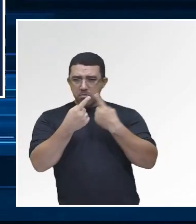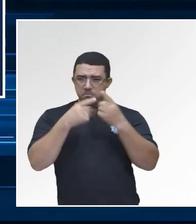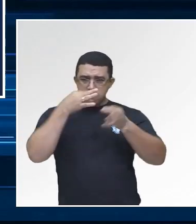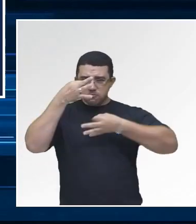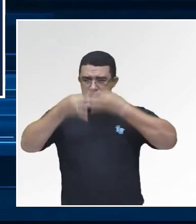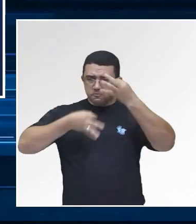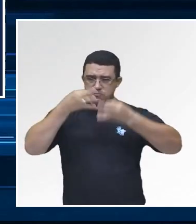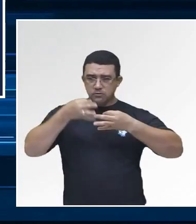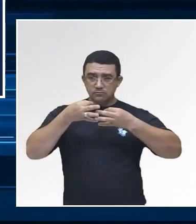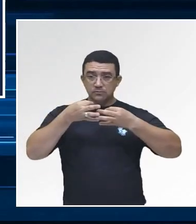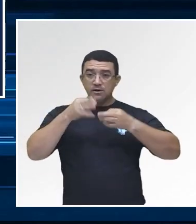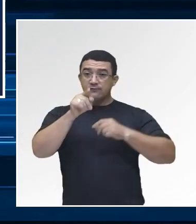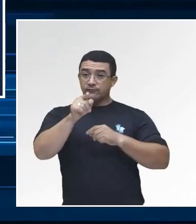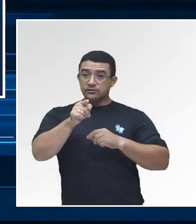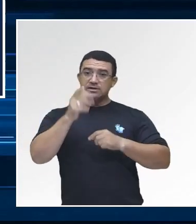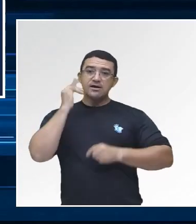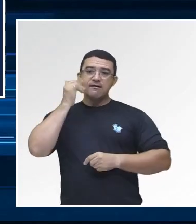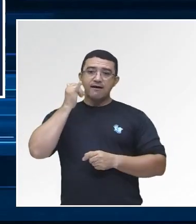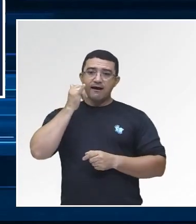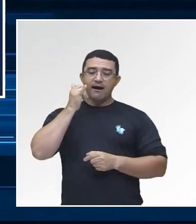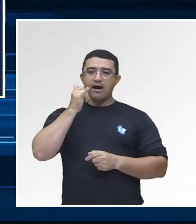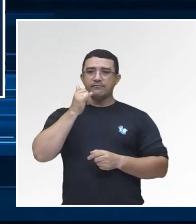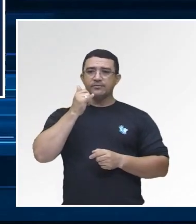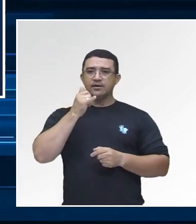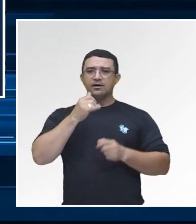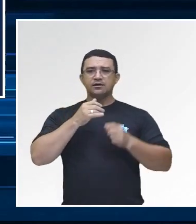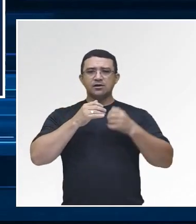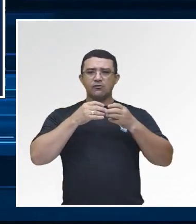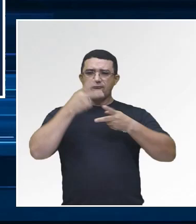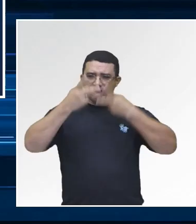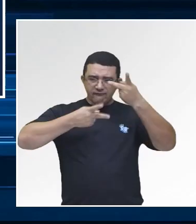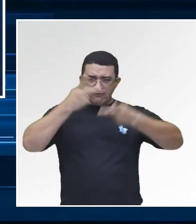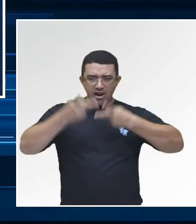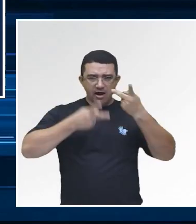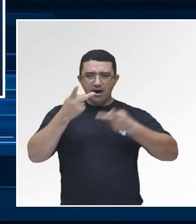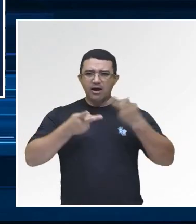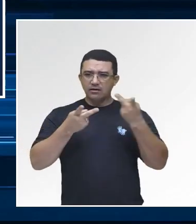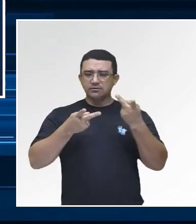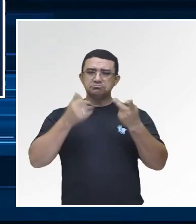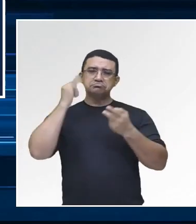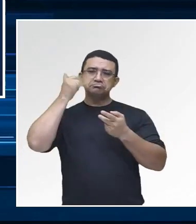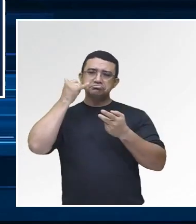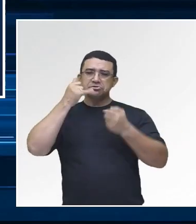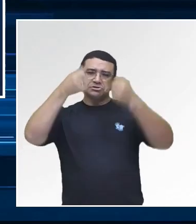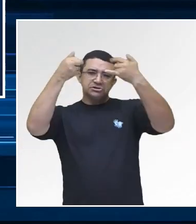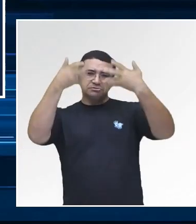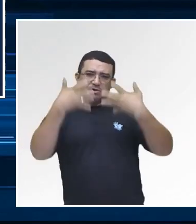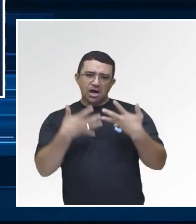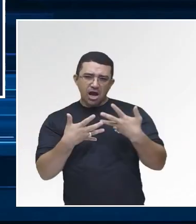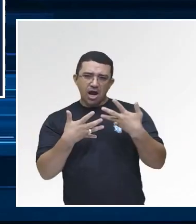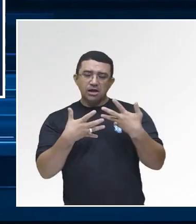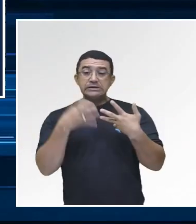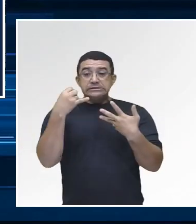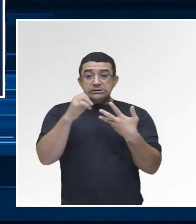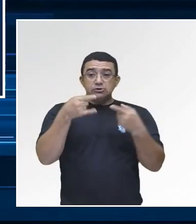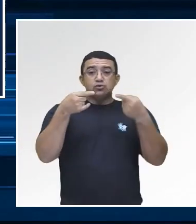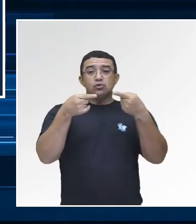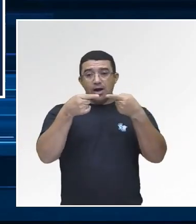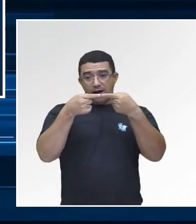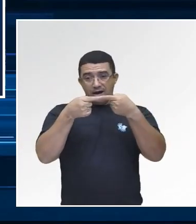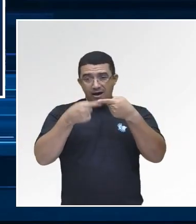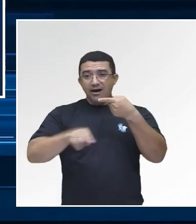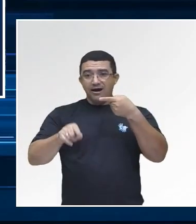você acha que requer dentro daquela narrativa, se você concorda, se não